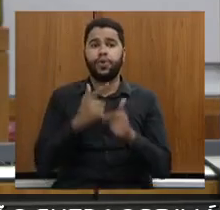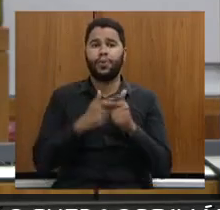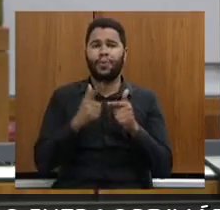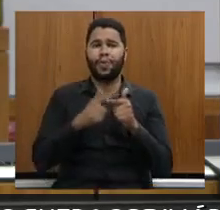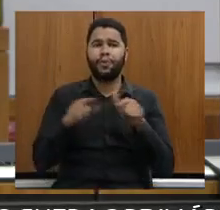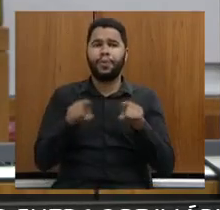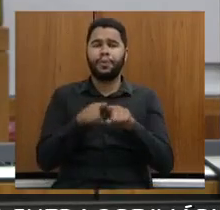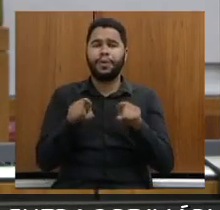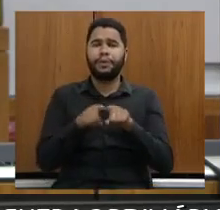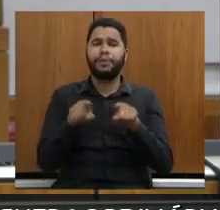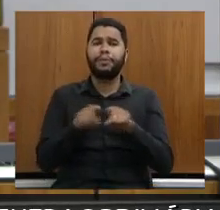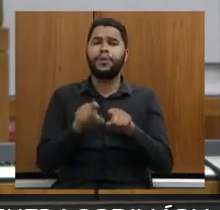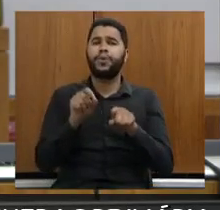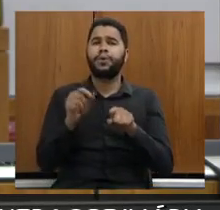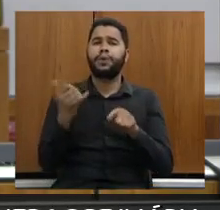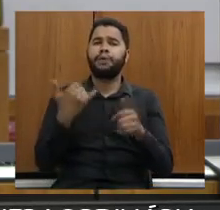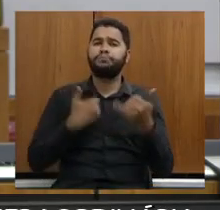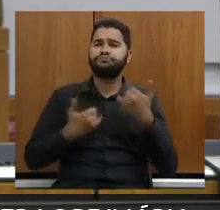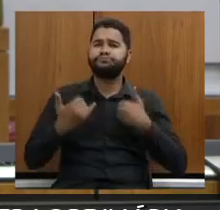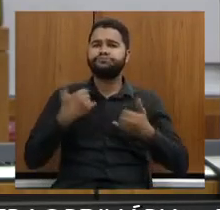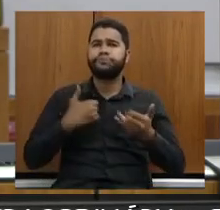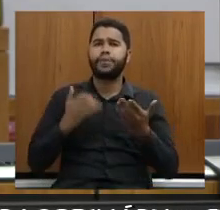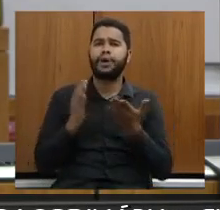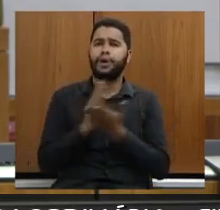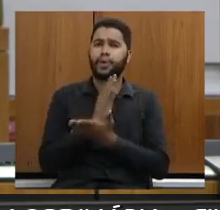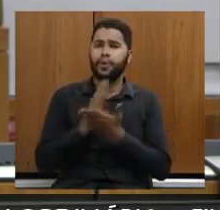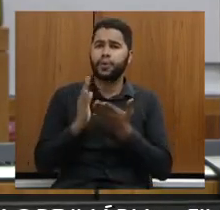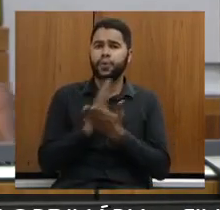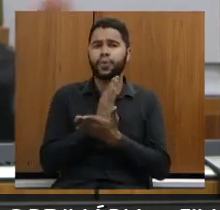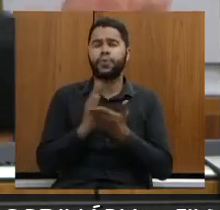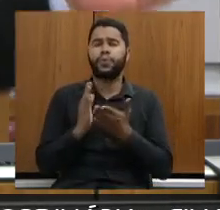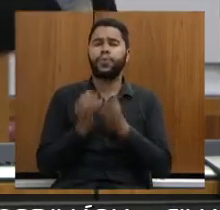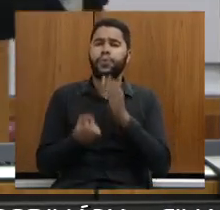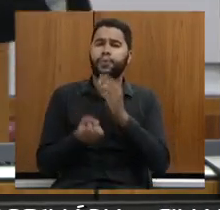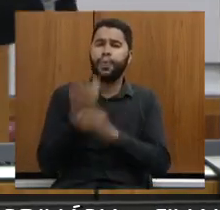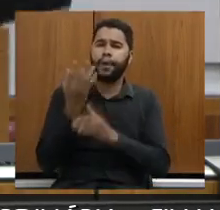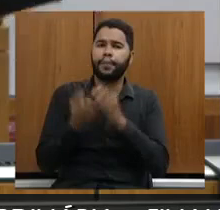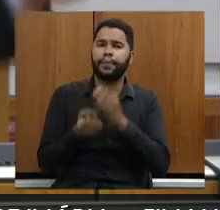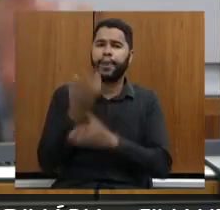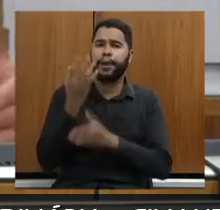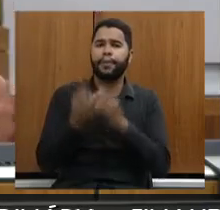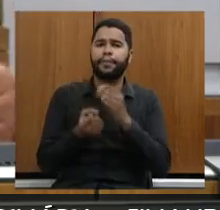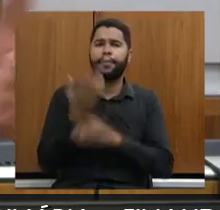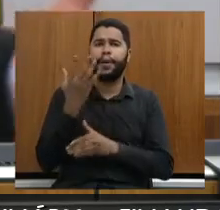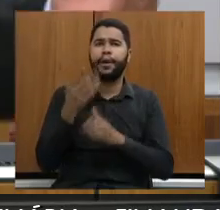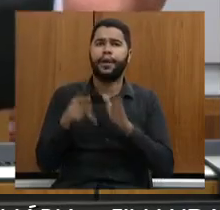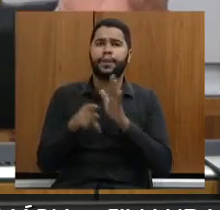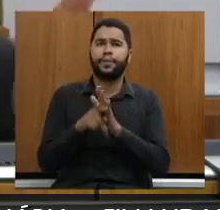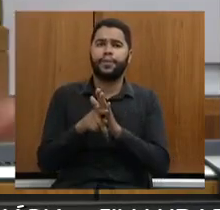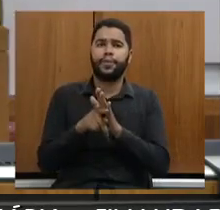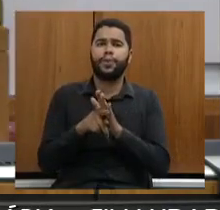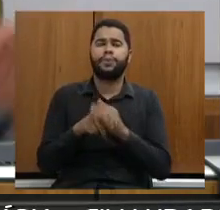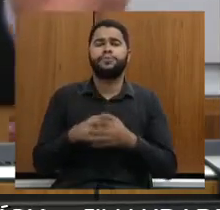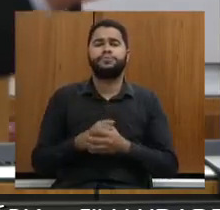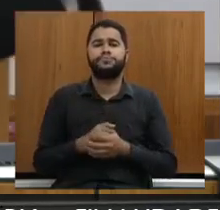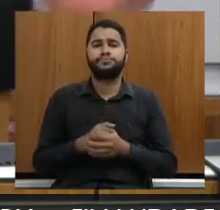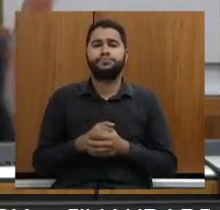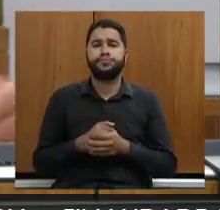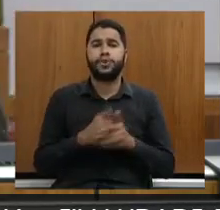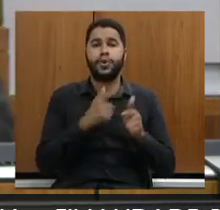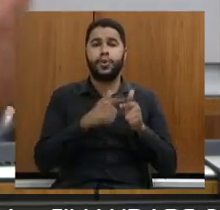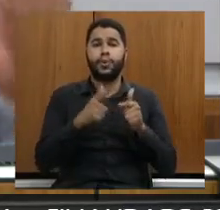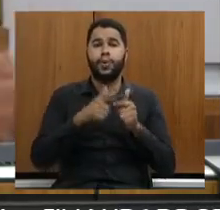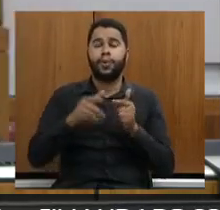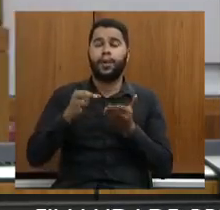é eu também tenho recebido leva alguns Alguns produtores pele do alto Paranaíba e é